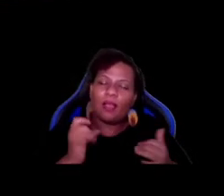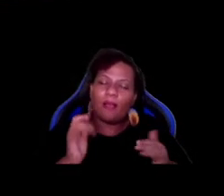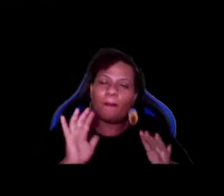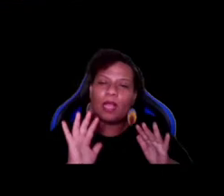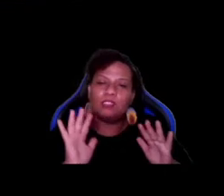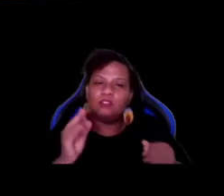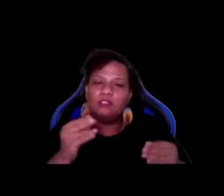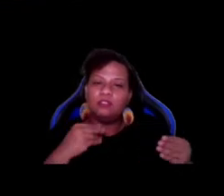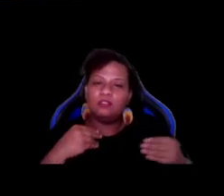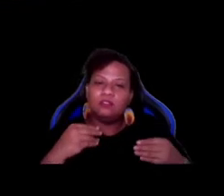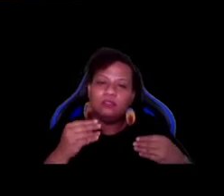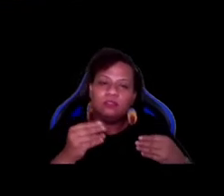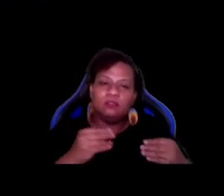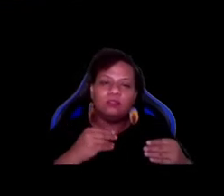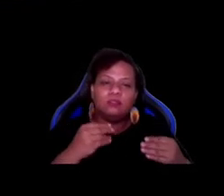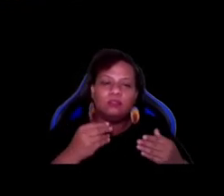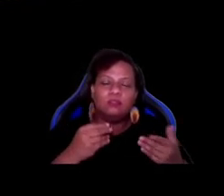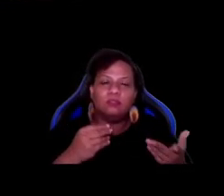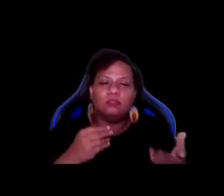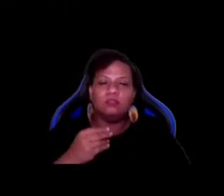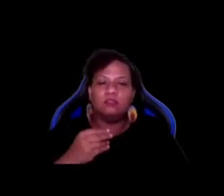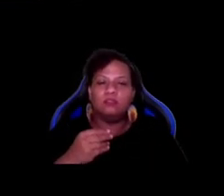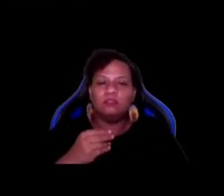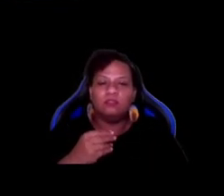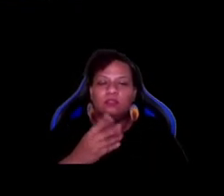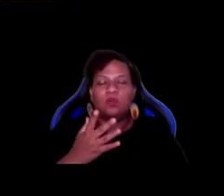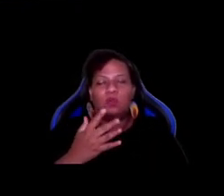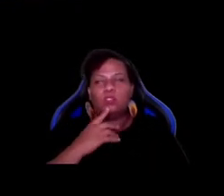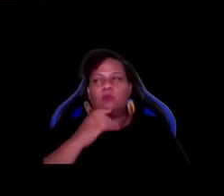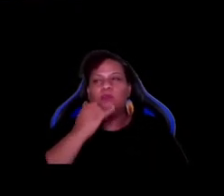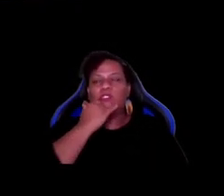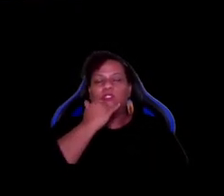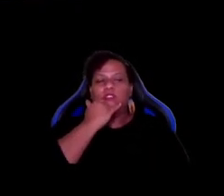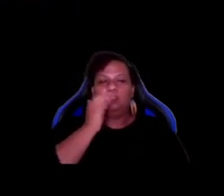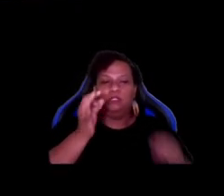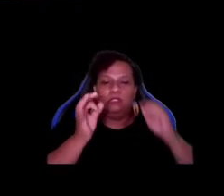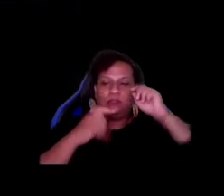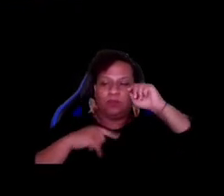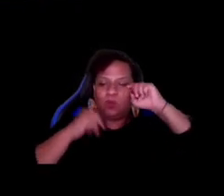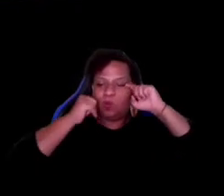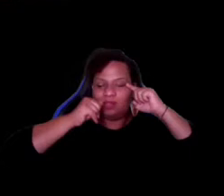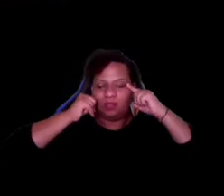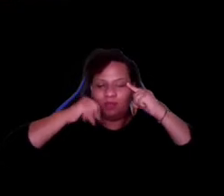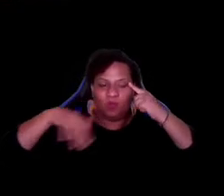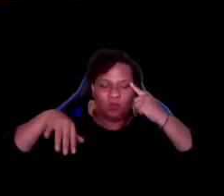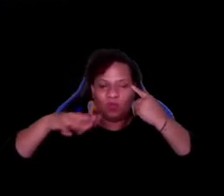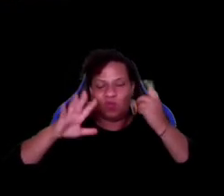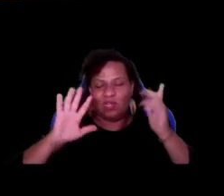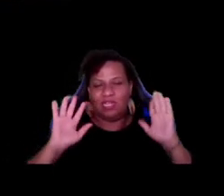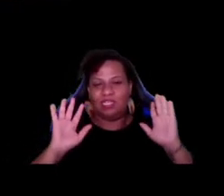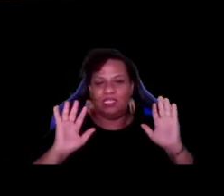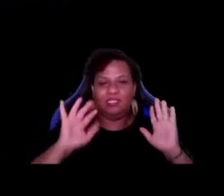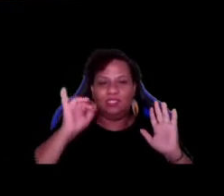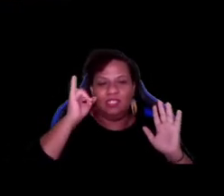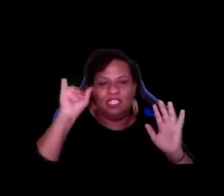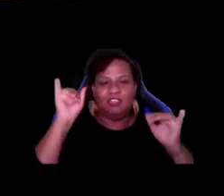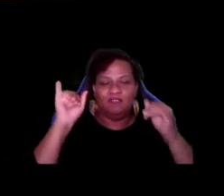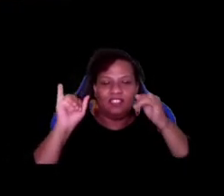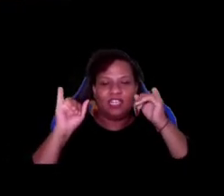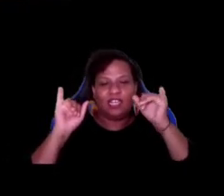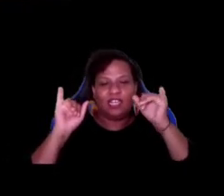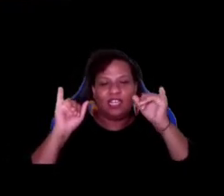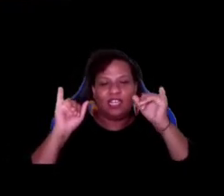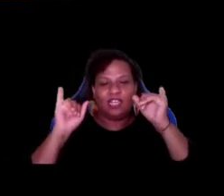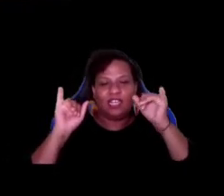mais assintosa. Não, peraí, tem meninas aqui, tem mulheres aqui, eu já não vou.